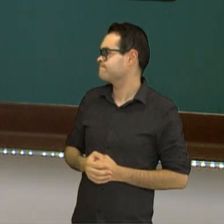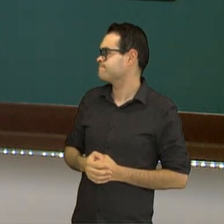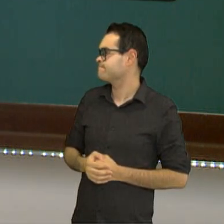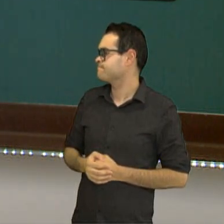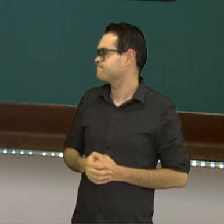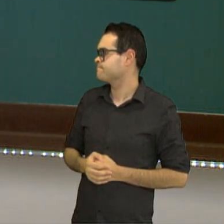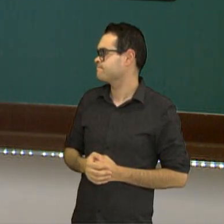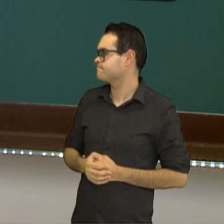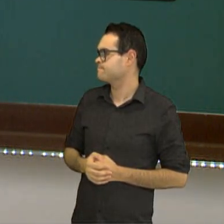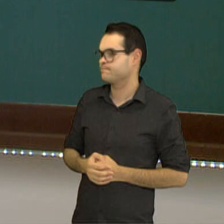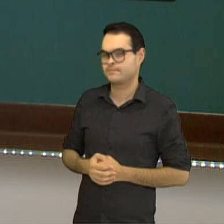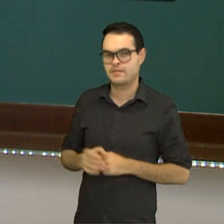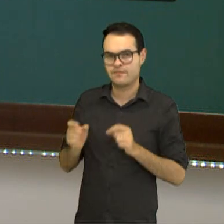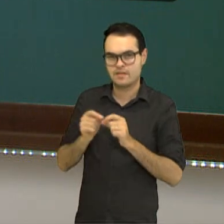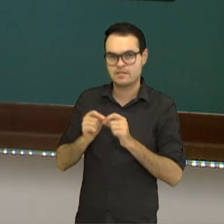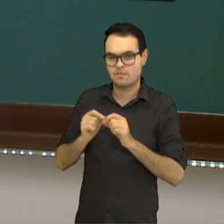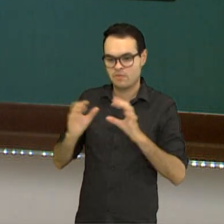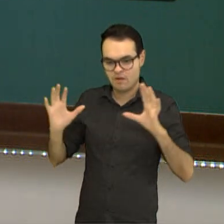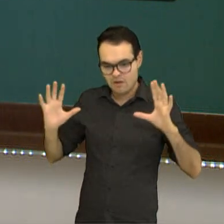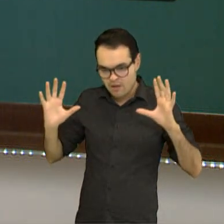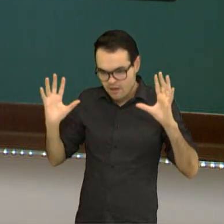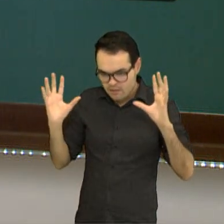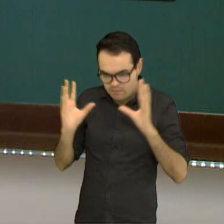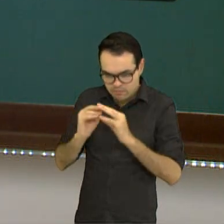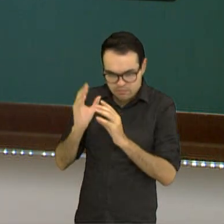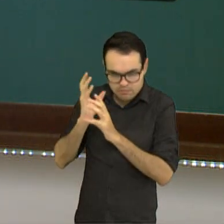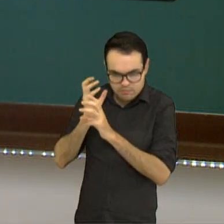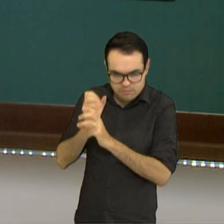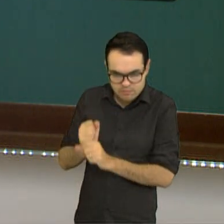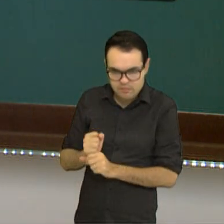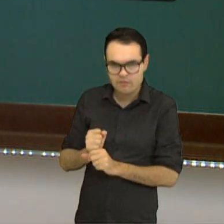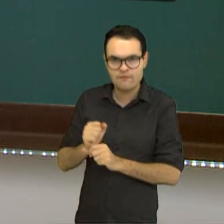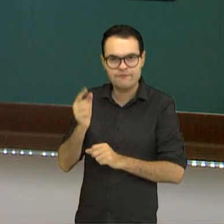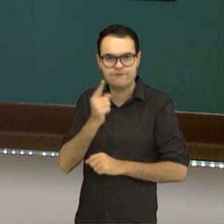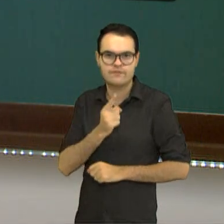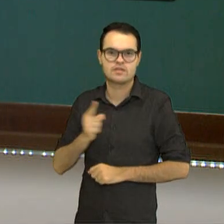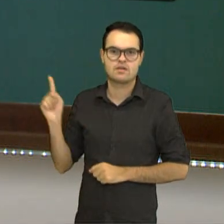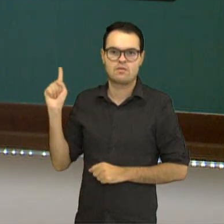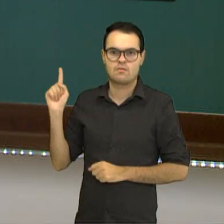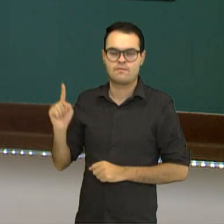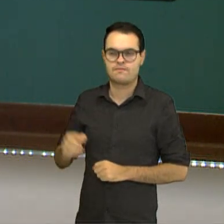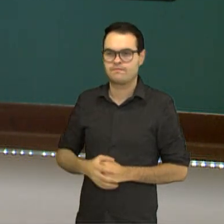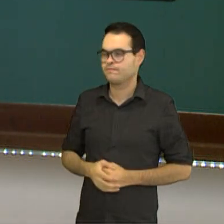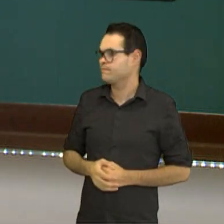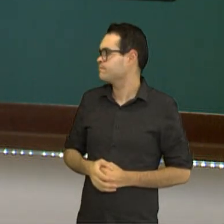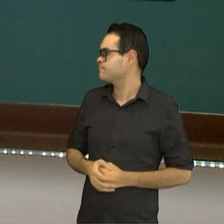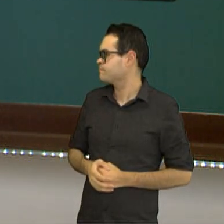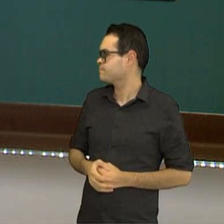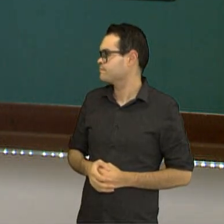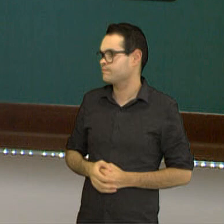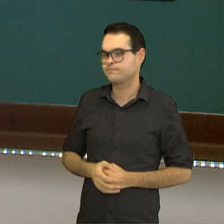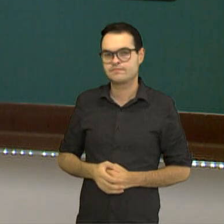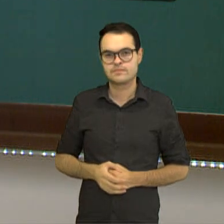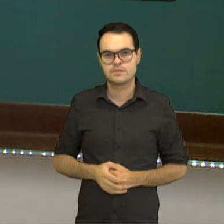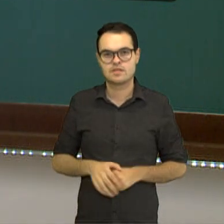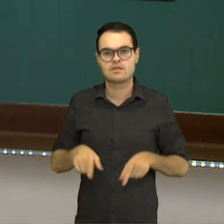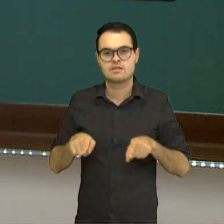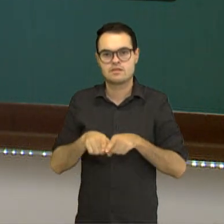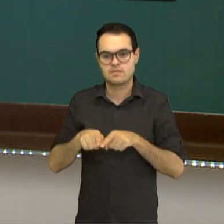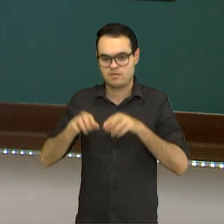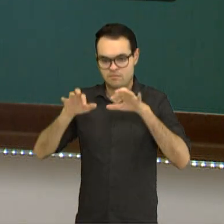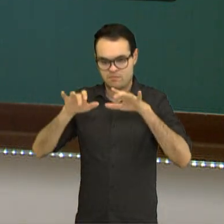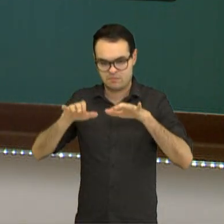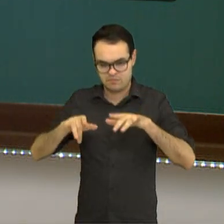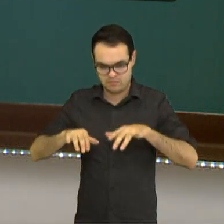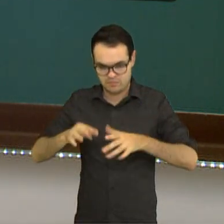receive, fazer uma revisão final no texto que você revisar. Write the final version of the test, fazer uma versão